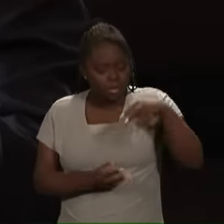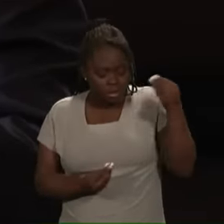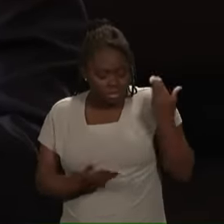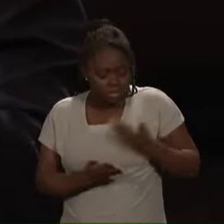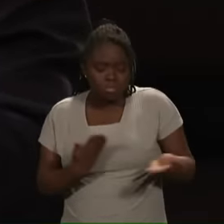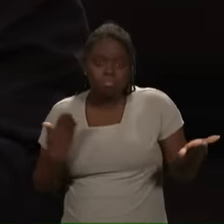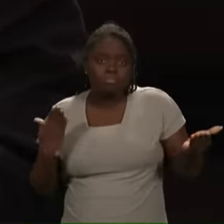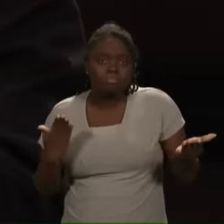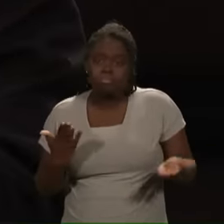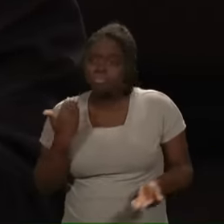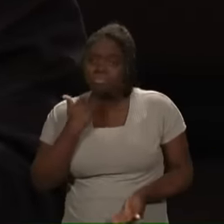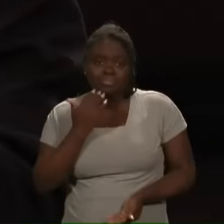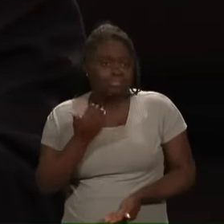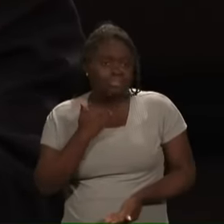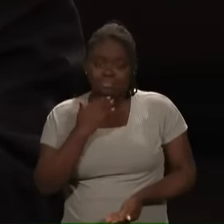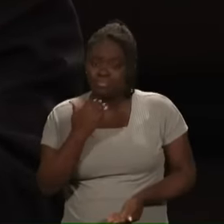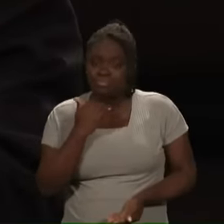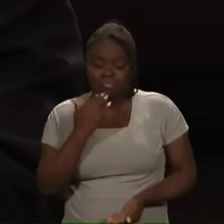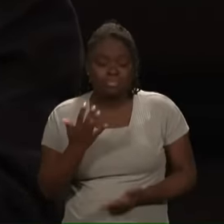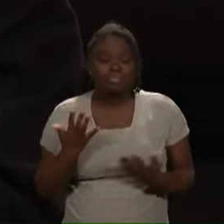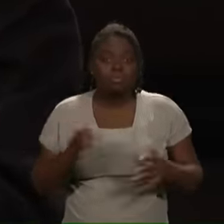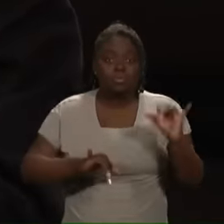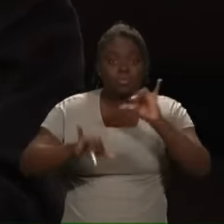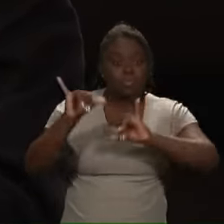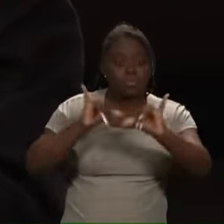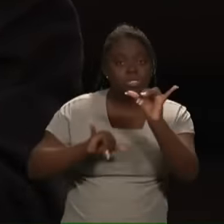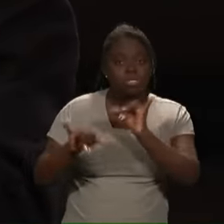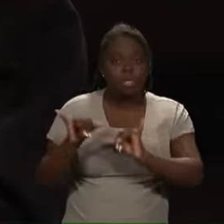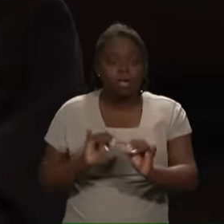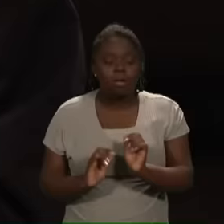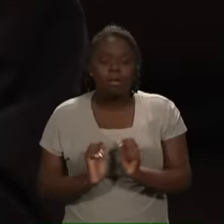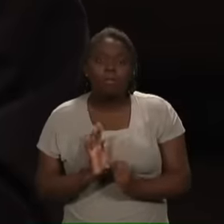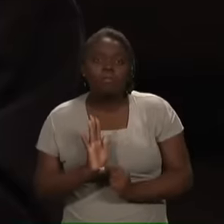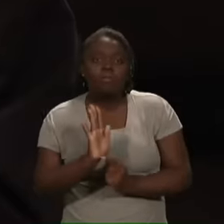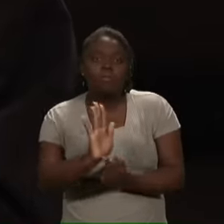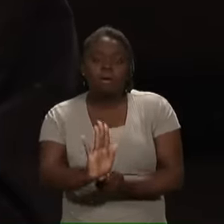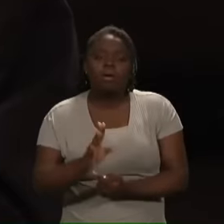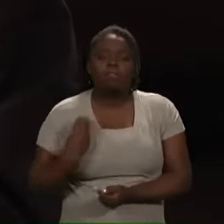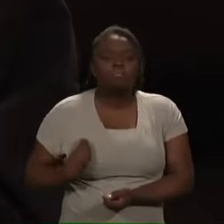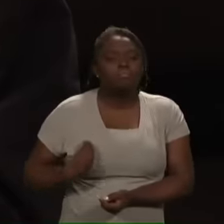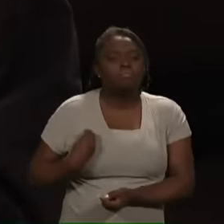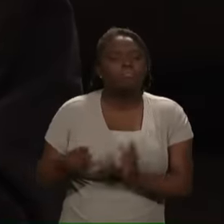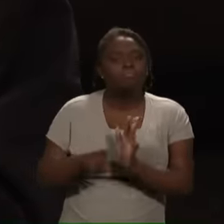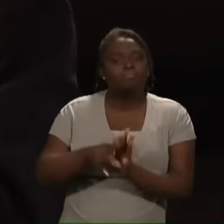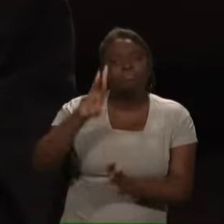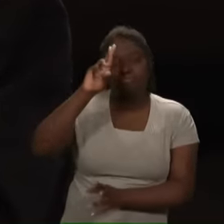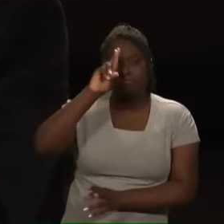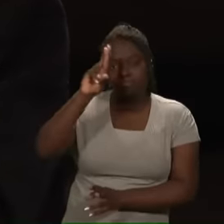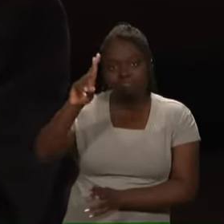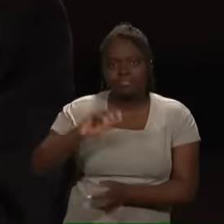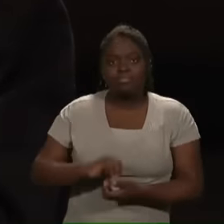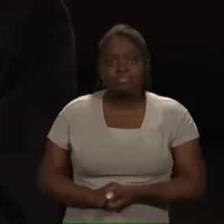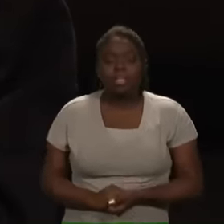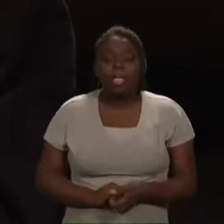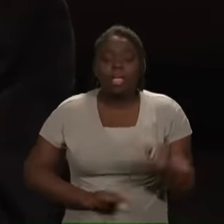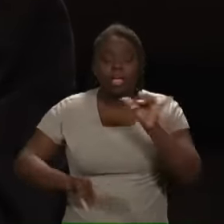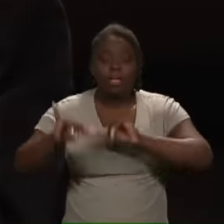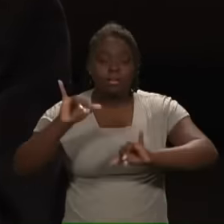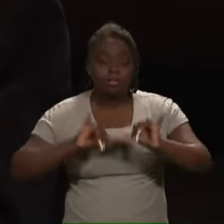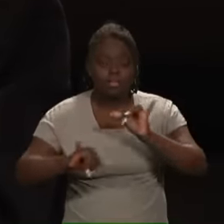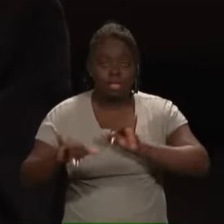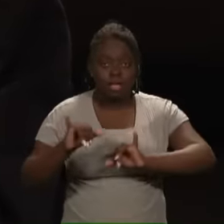O que adianta? A unção faz com que a gente viva a vida do Senhor. A unção nos